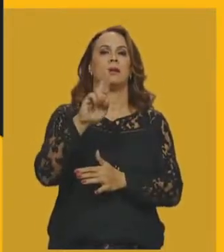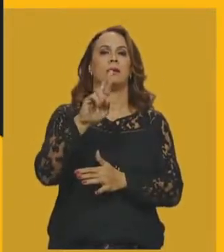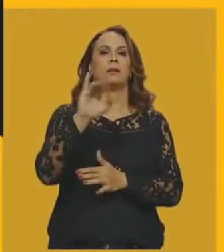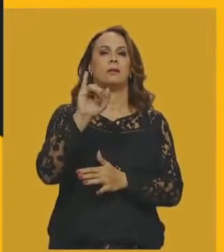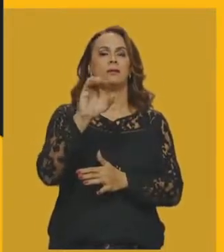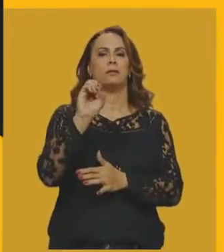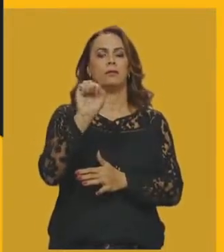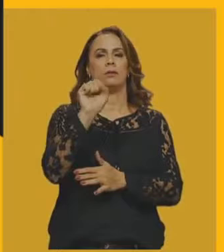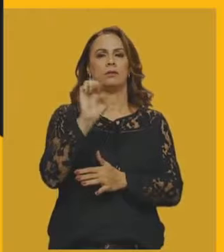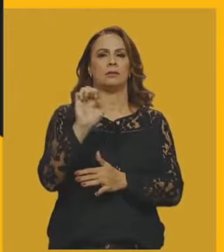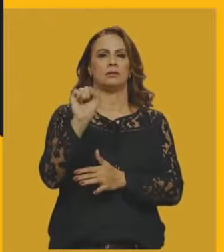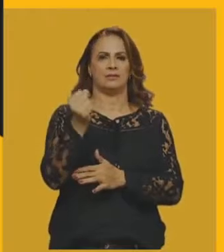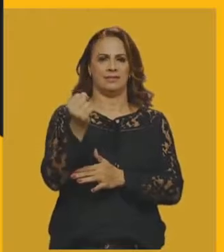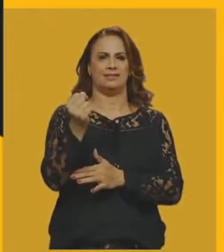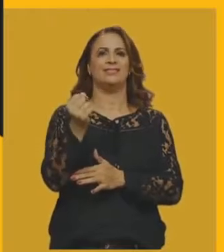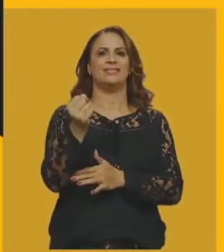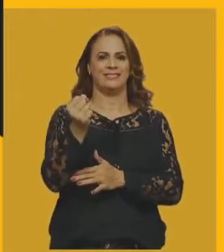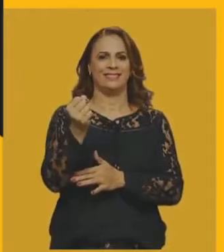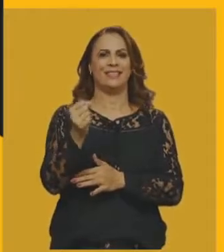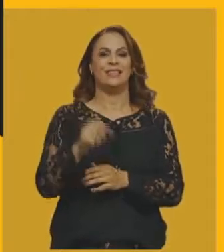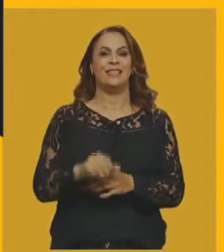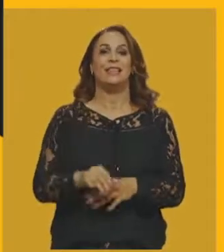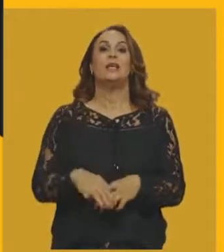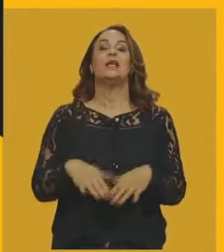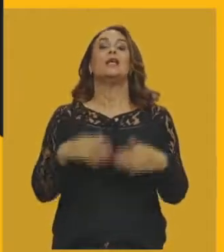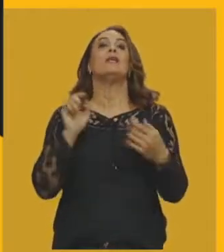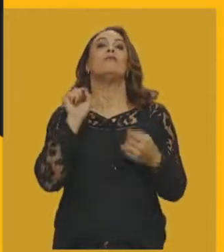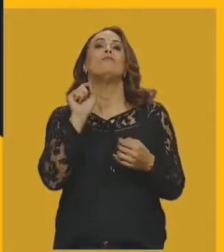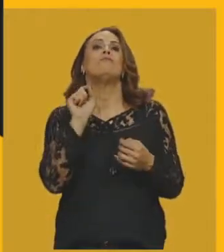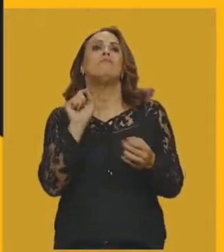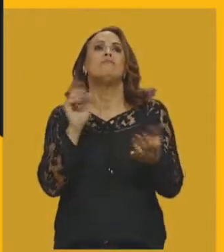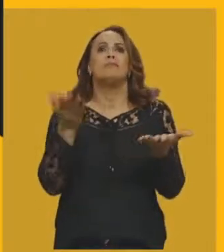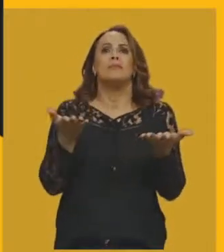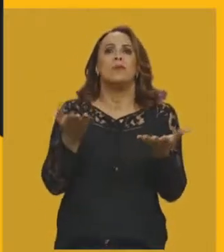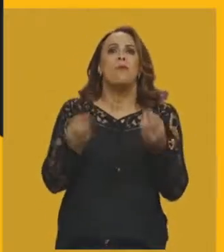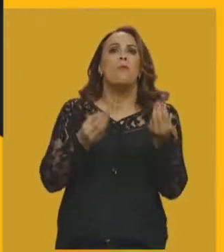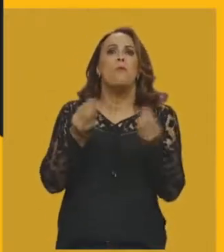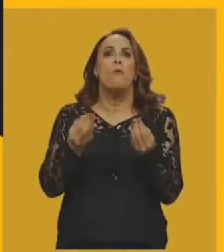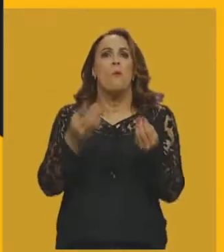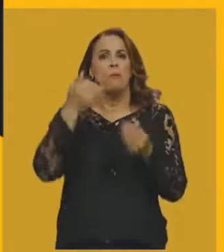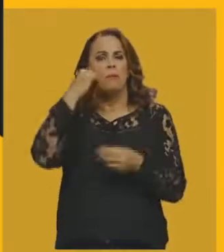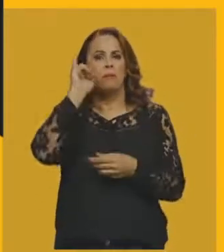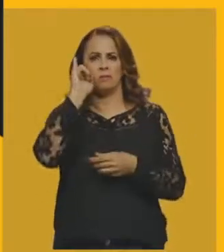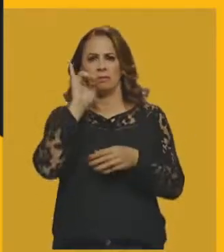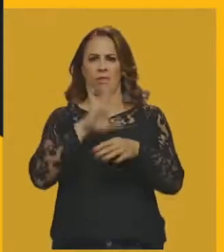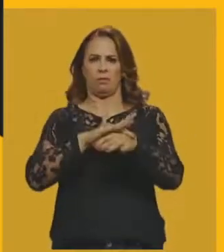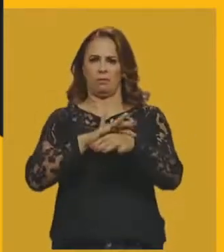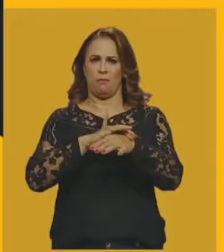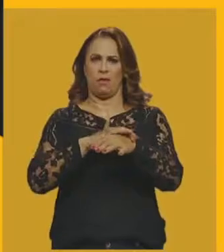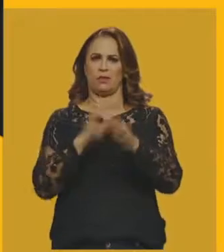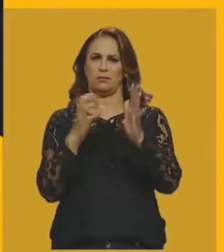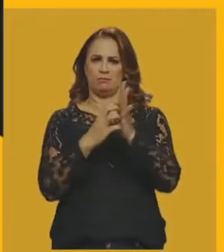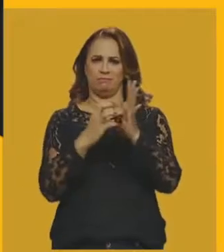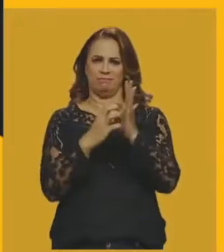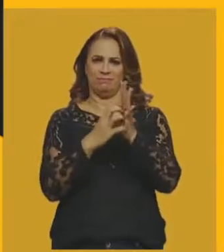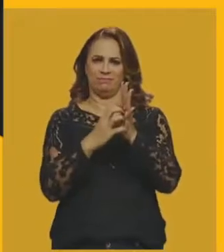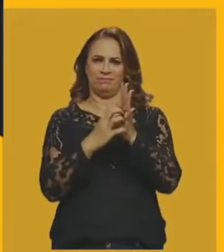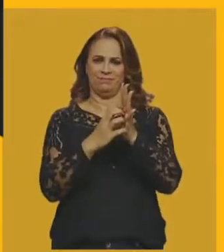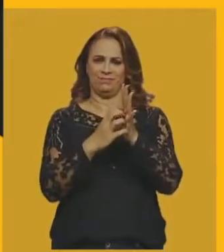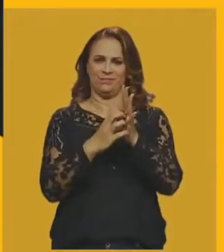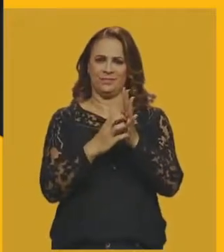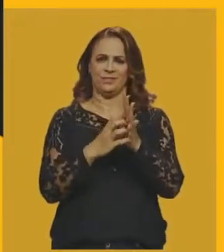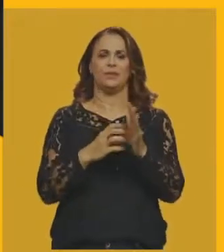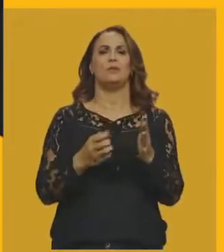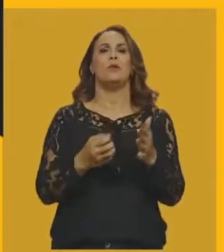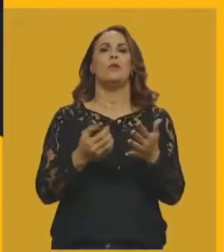ocasionadas por bactérias. E o que fazer para evitar esse tipo de doenças? Quais são as doenças